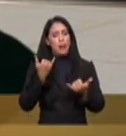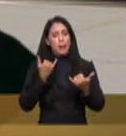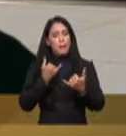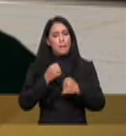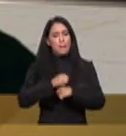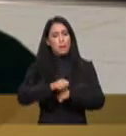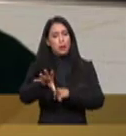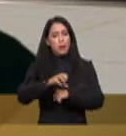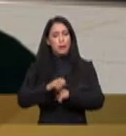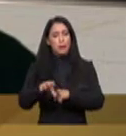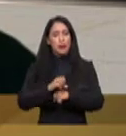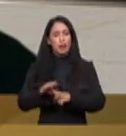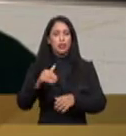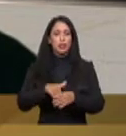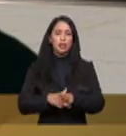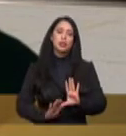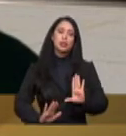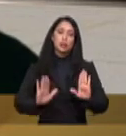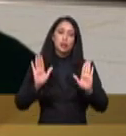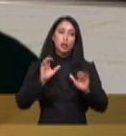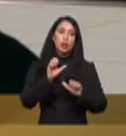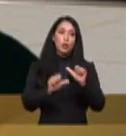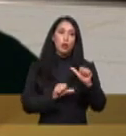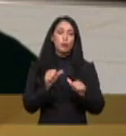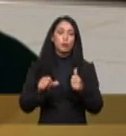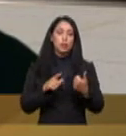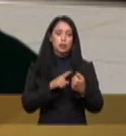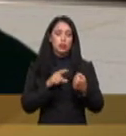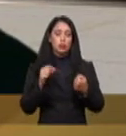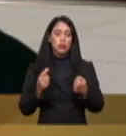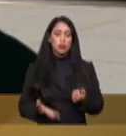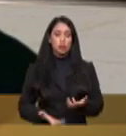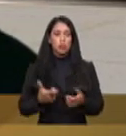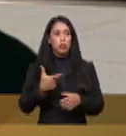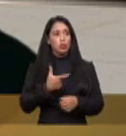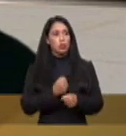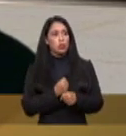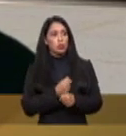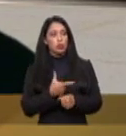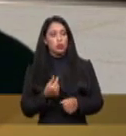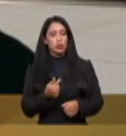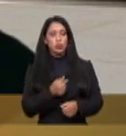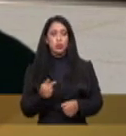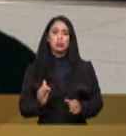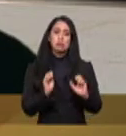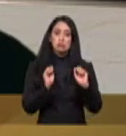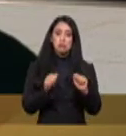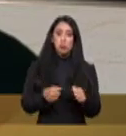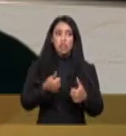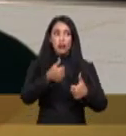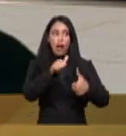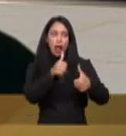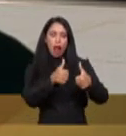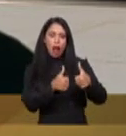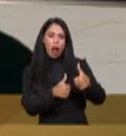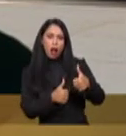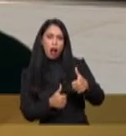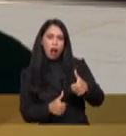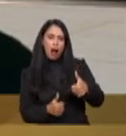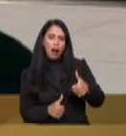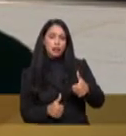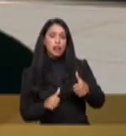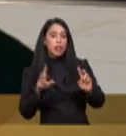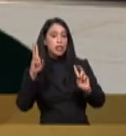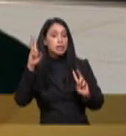a alteração do 57 Sena no ano de 2017, sendo sempre possível, evidentemente, a análise de eventual,